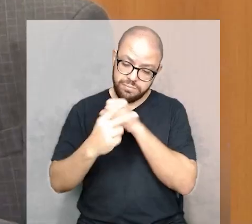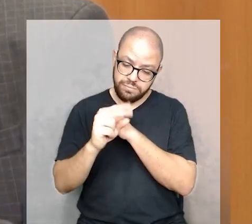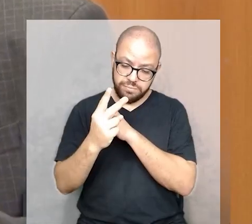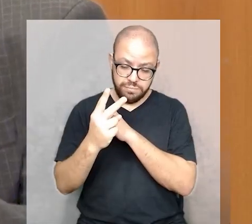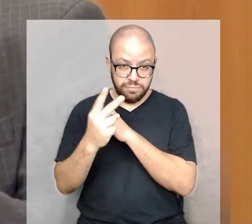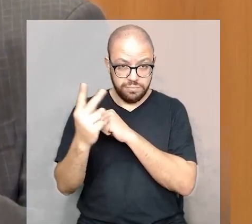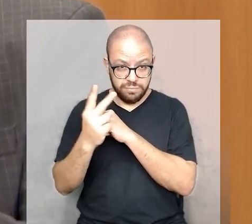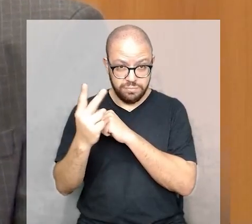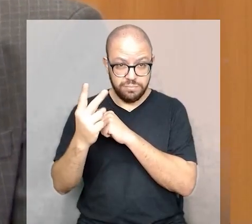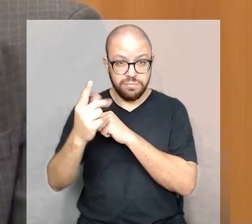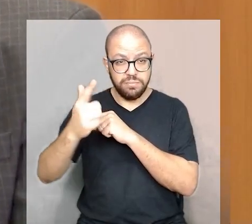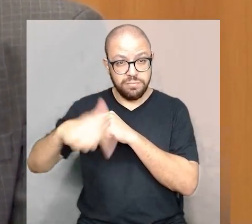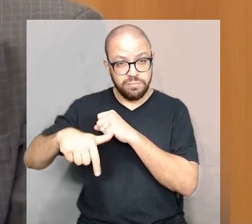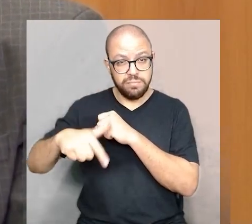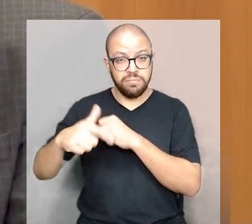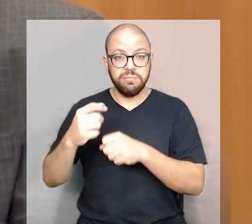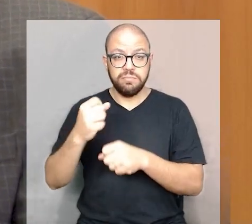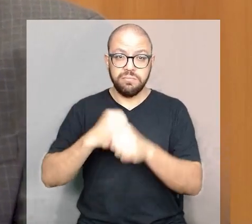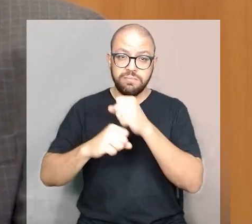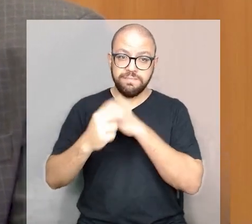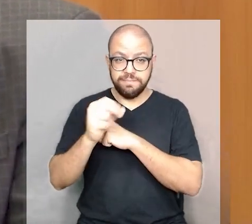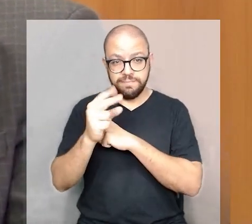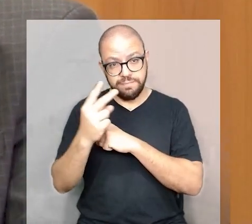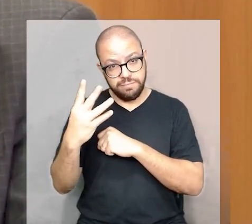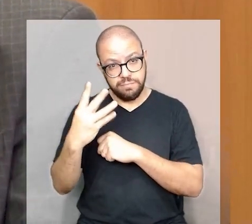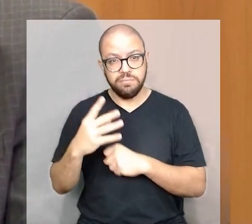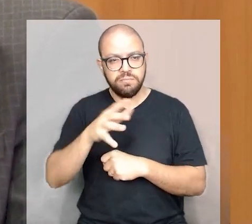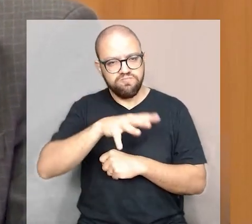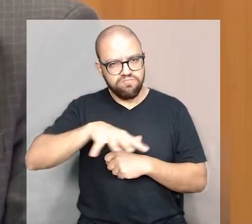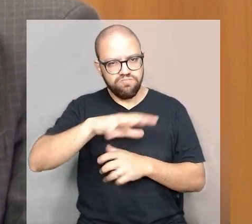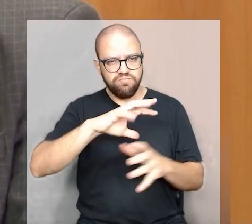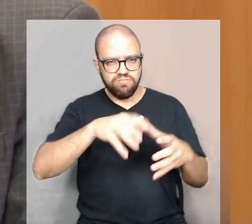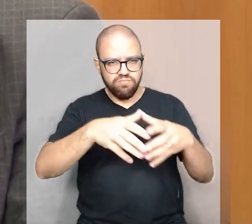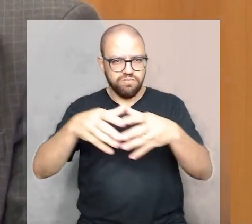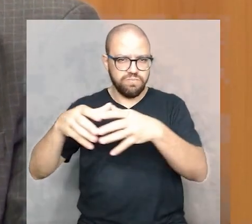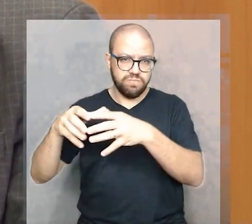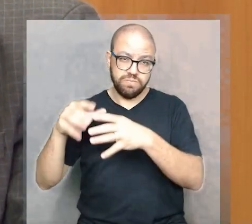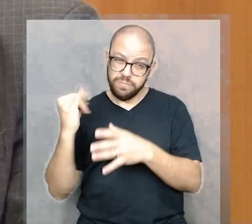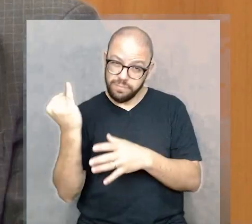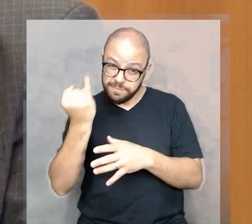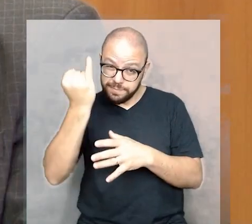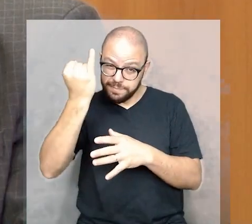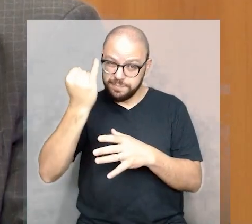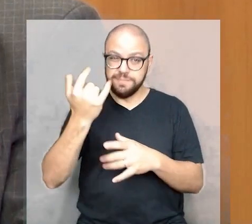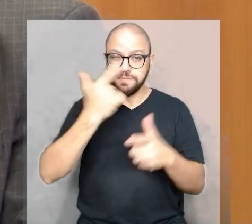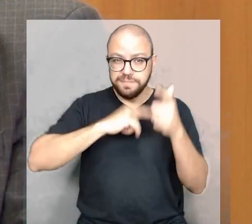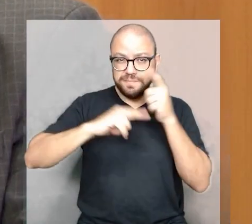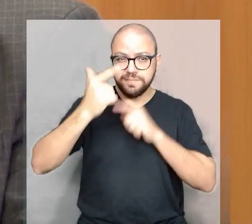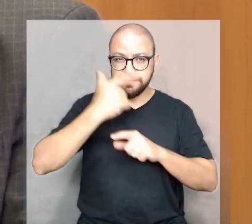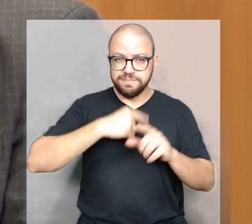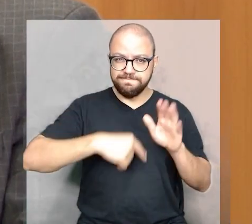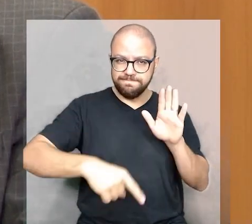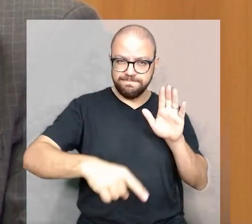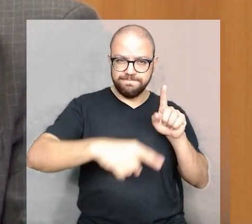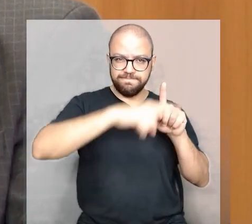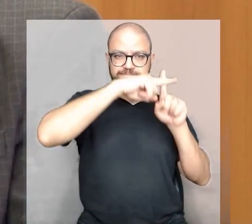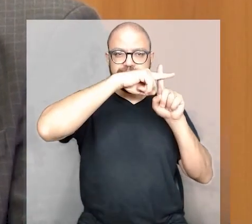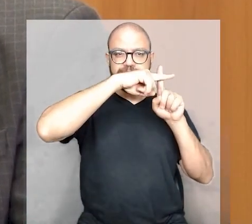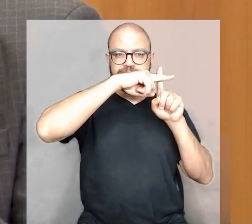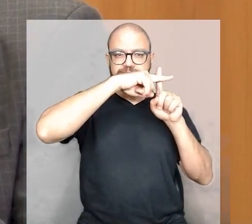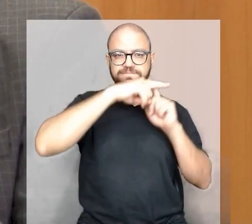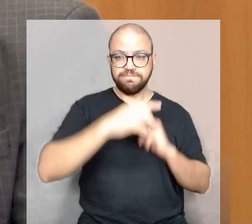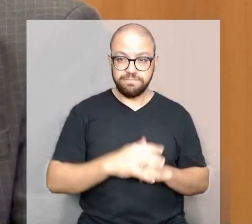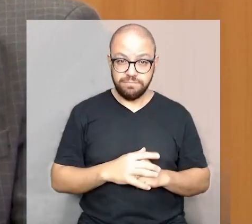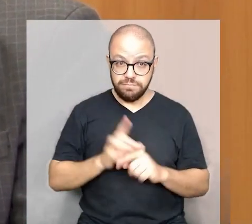a proteger essa eleição, tanto a de 2022 quanto a de 2024. Mas esses órgãos foram